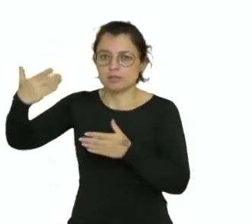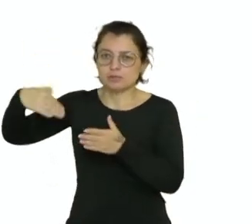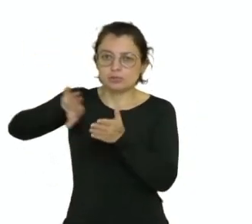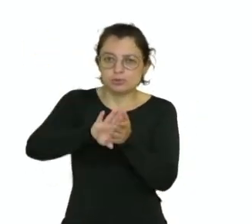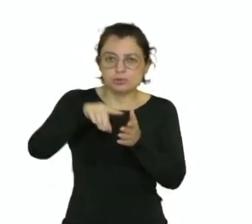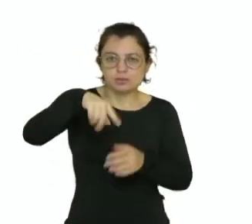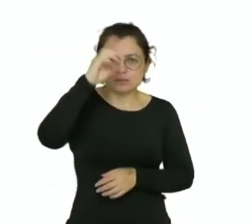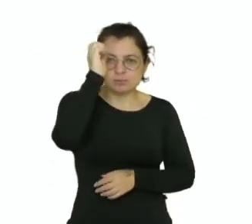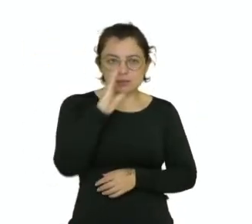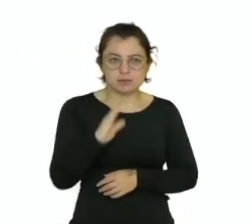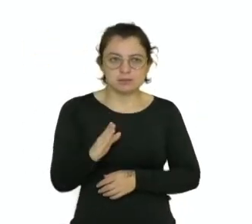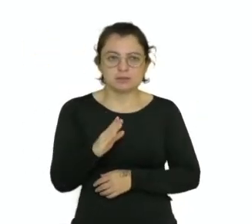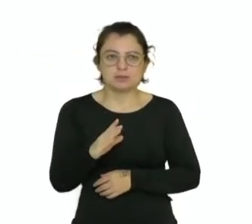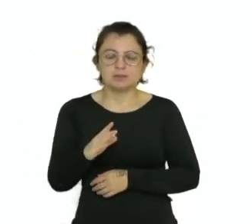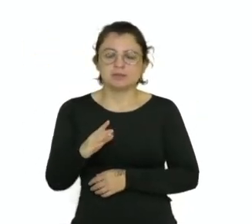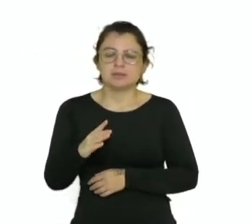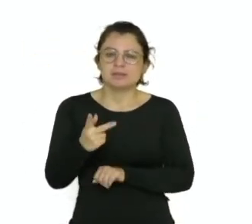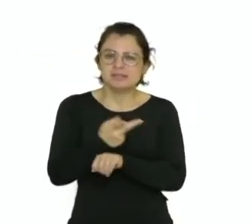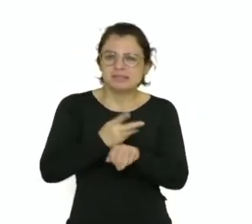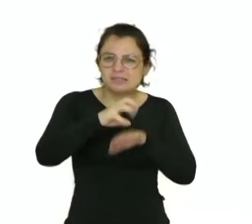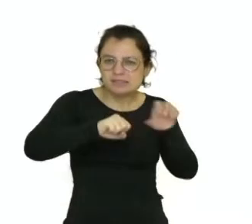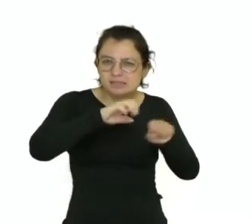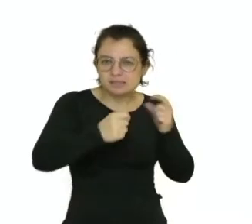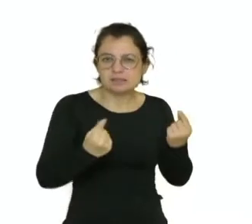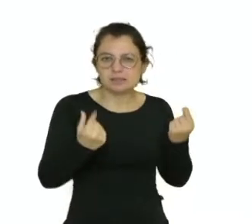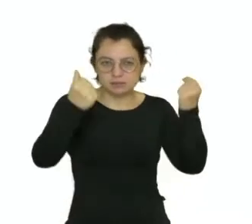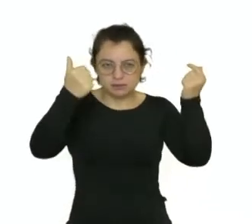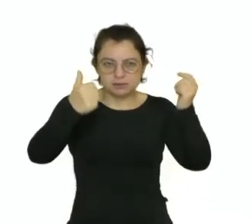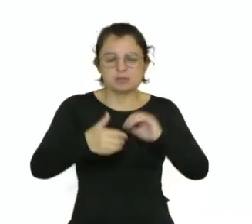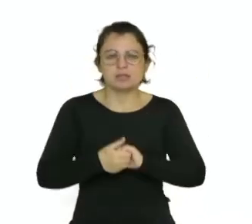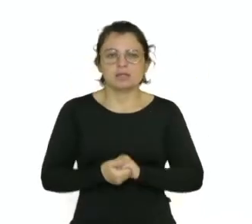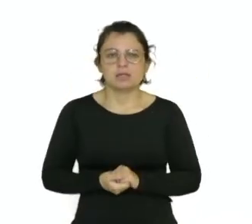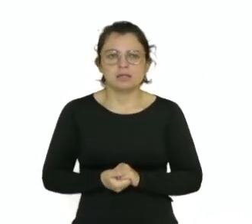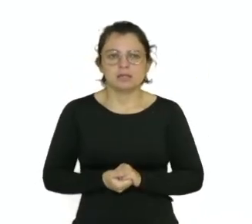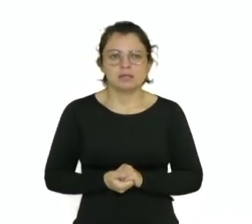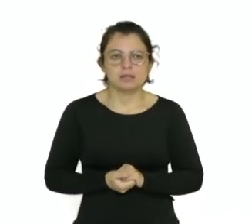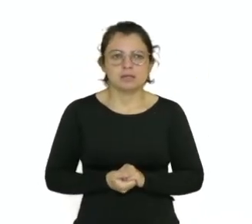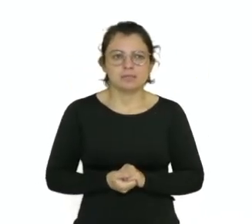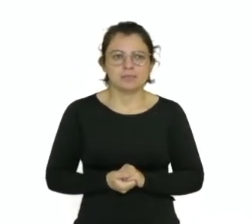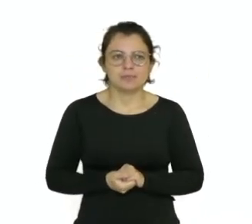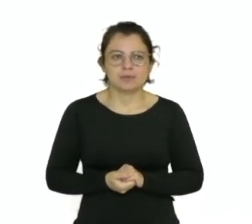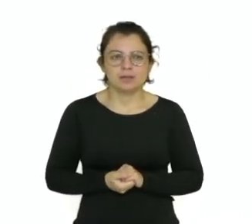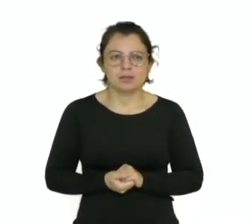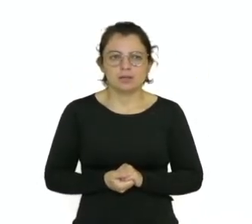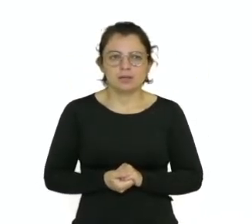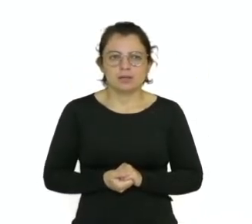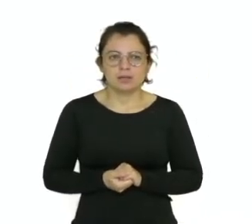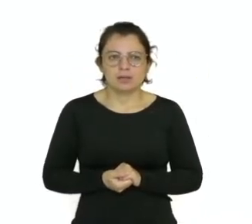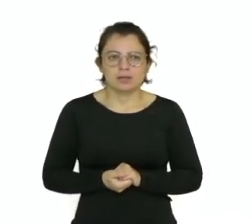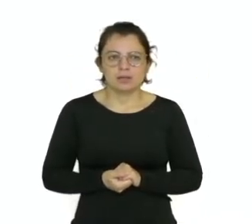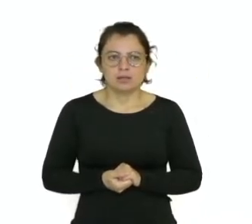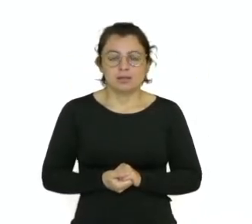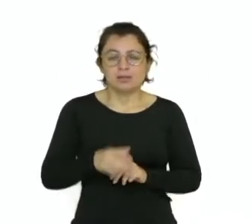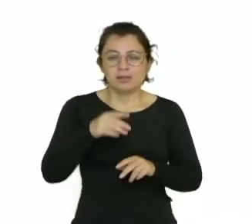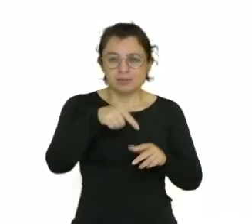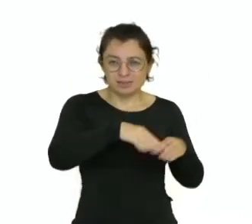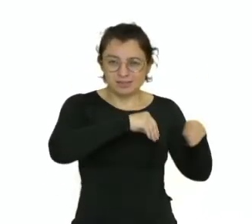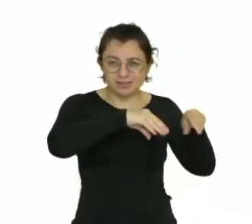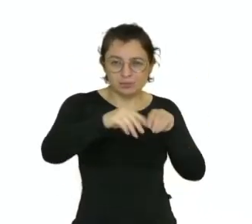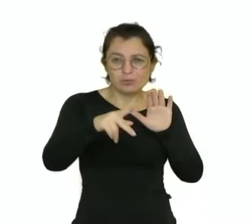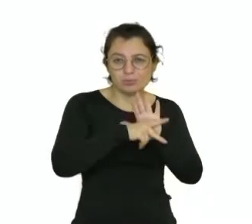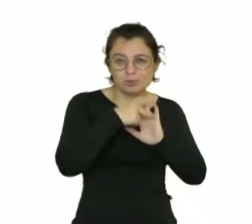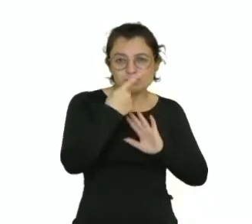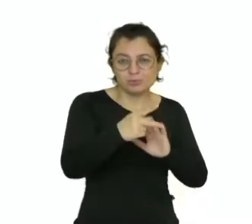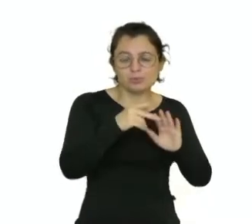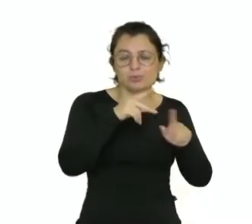Brasil, passaram a explorar economicamente os territórios originários dos povos tupis. Esses povos resistiram e